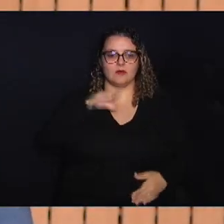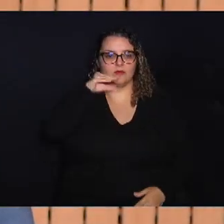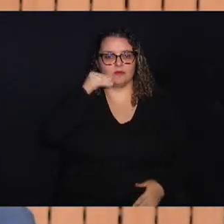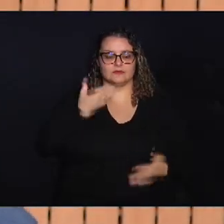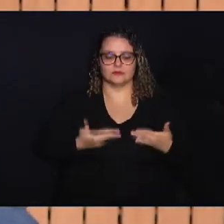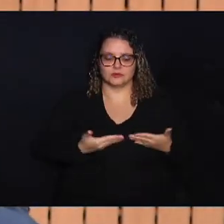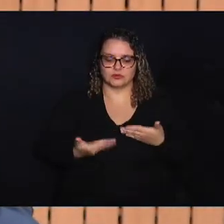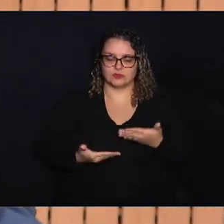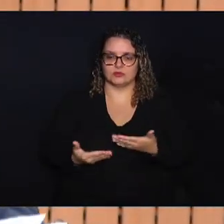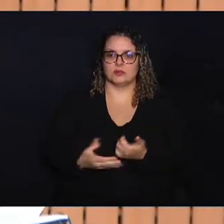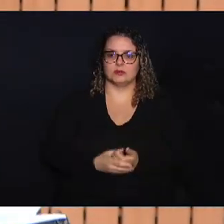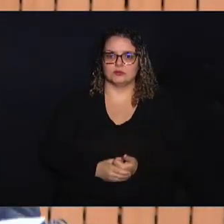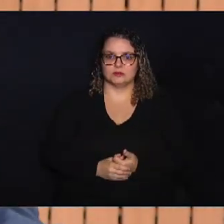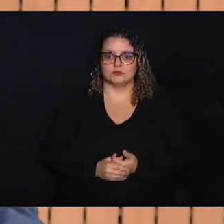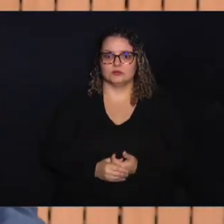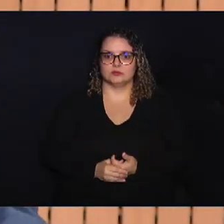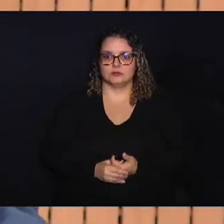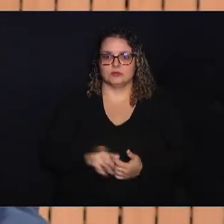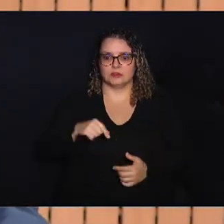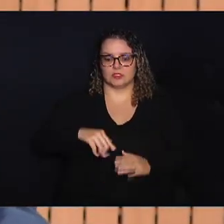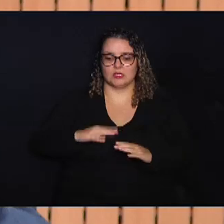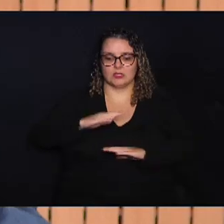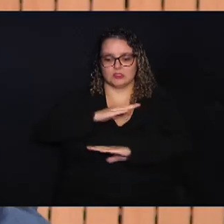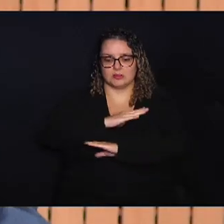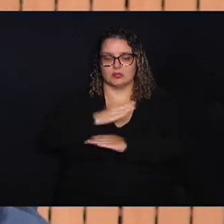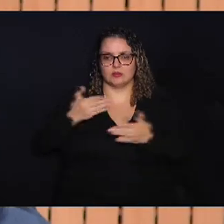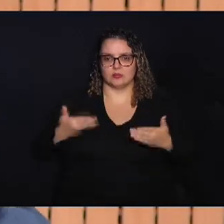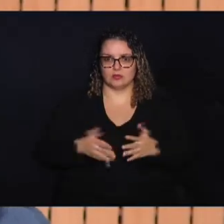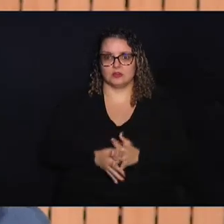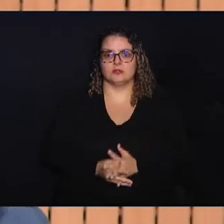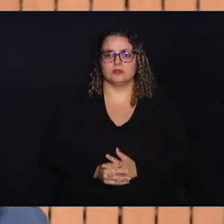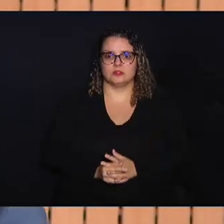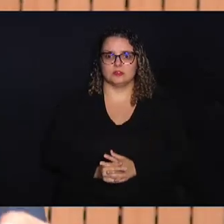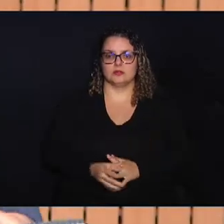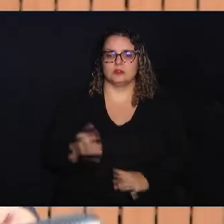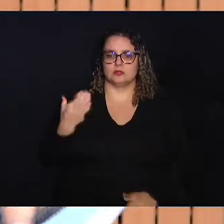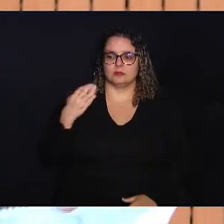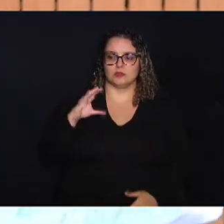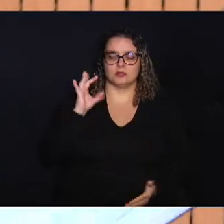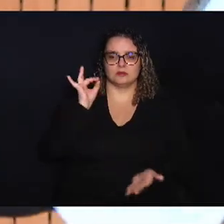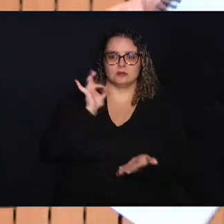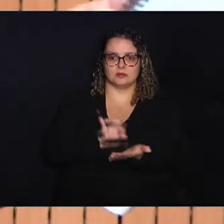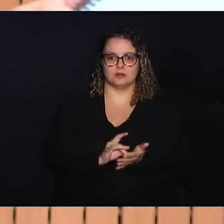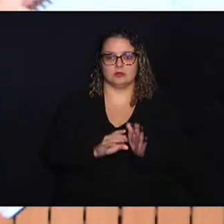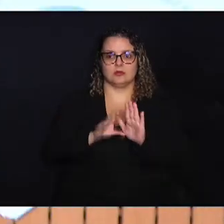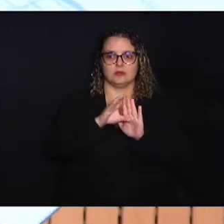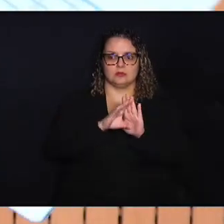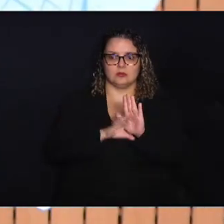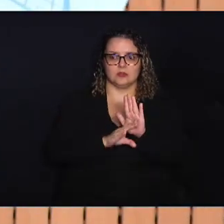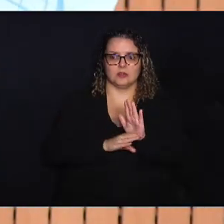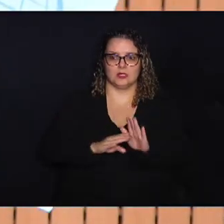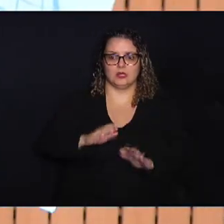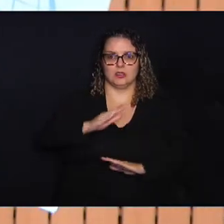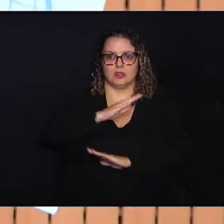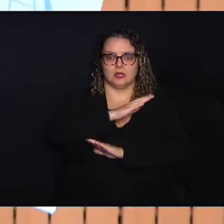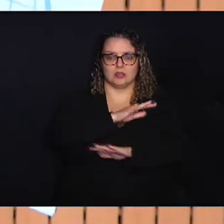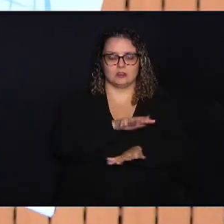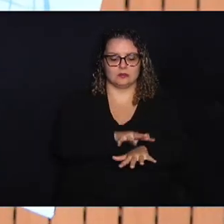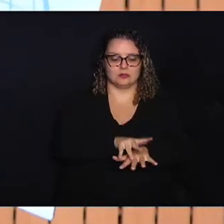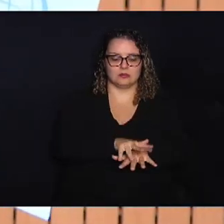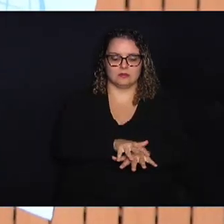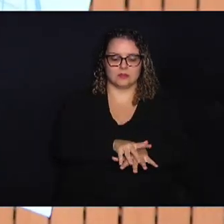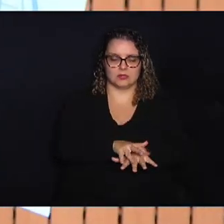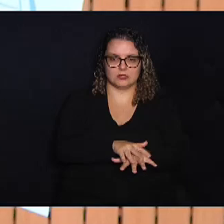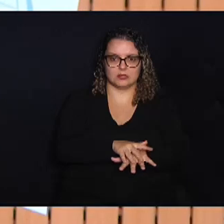funcionários, que estão aqui na casa hoje para o lançamento oficial do programa Câmara Braille.